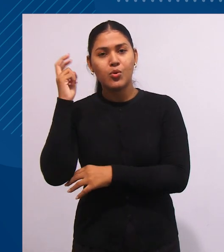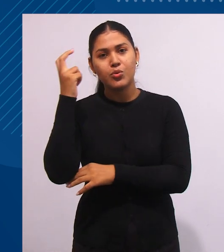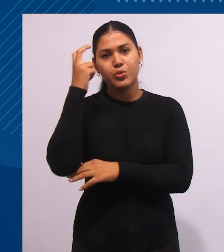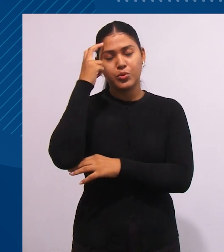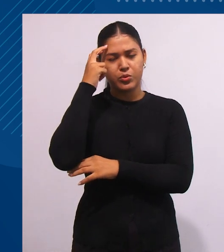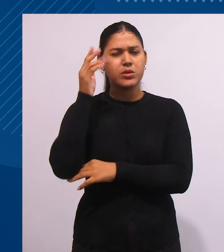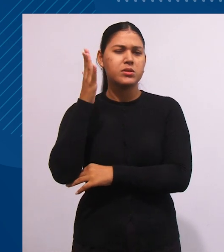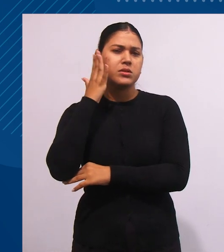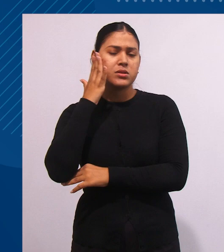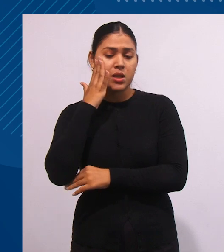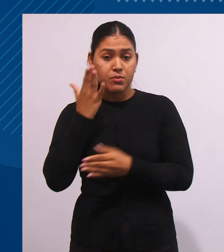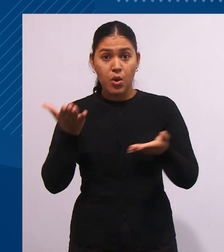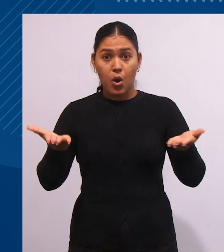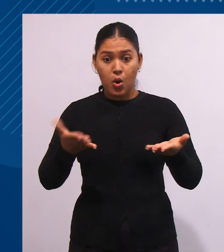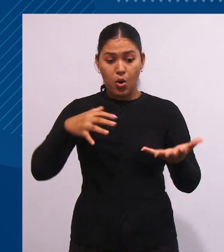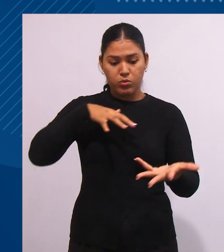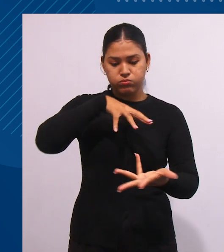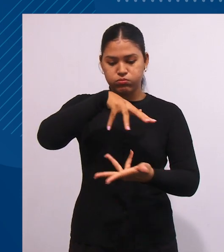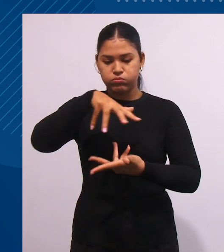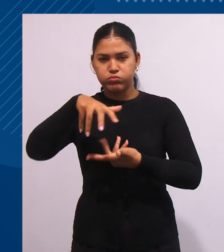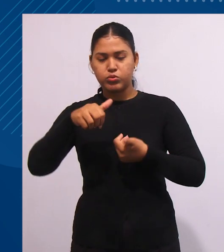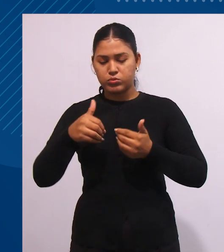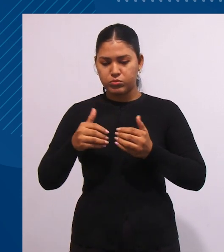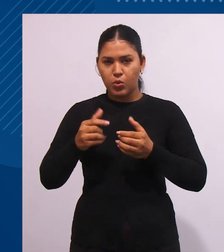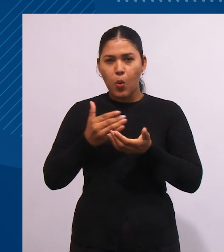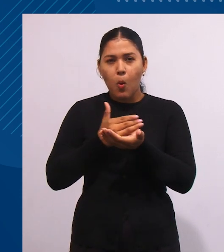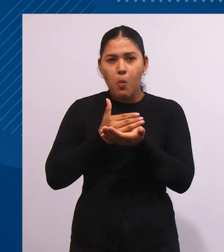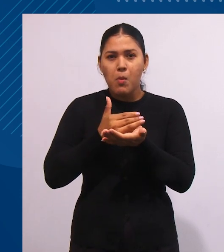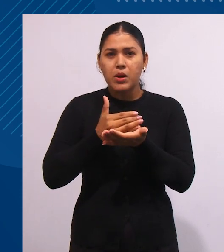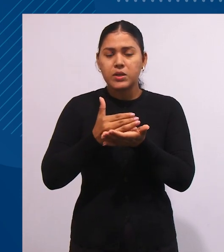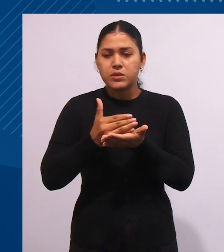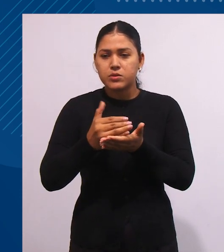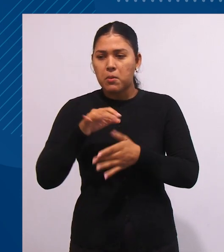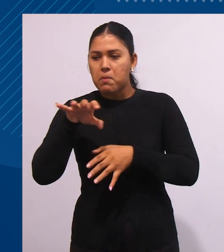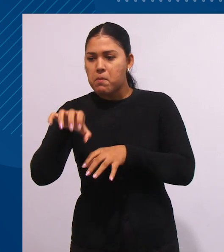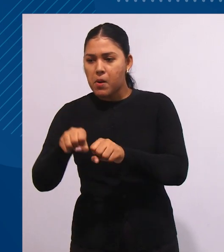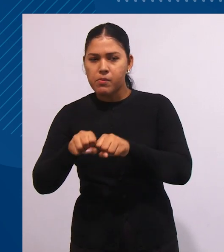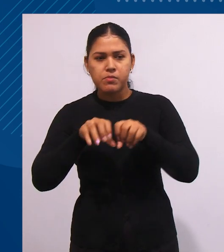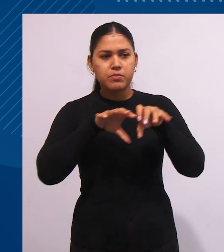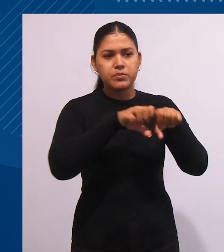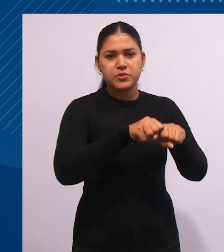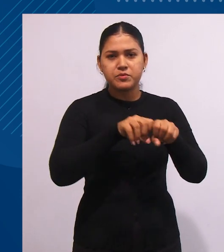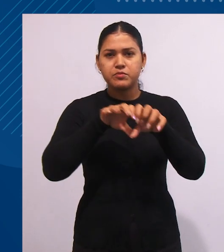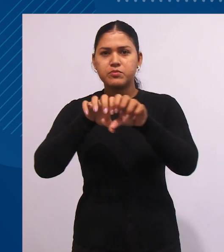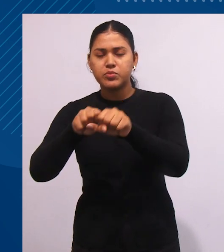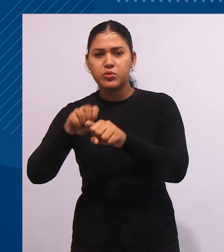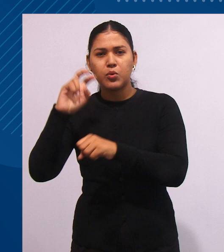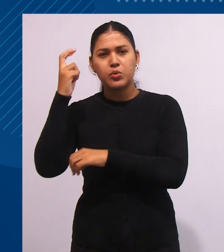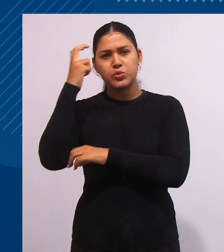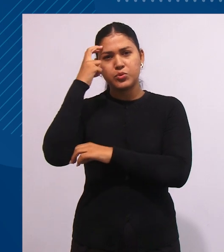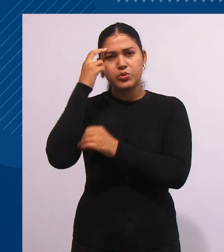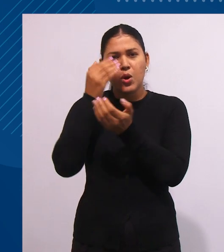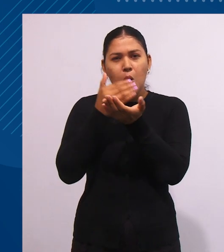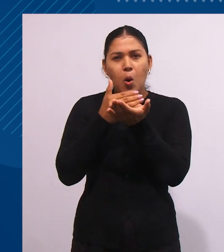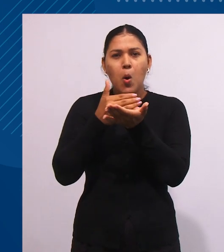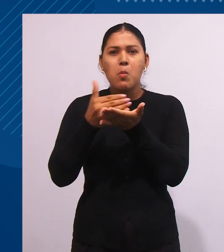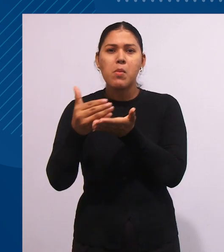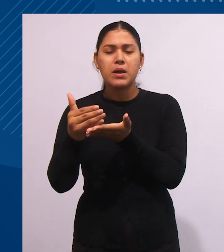globalizante em curso, que vai, não gosto de usar muito essa palavra, mas